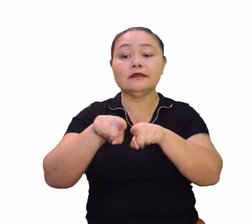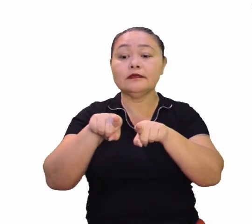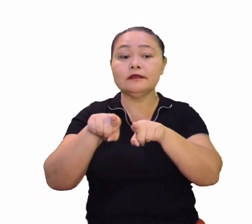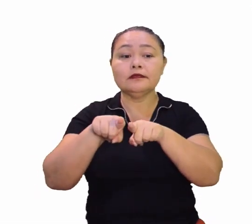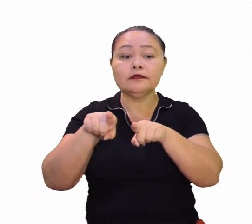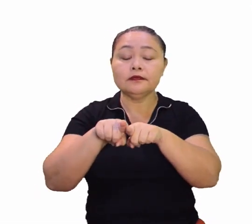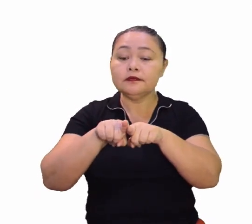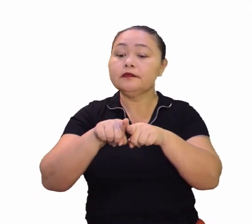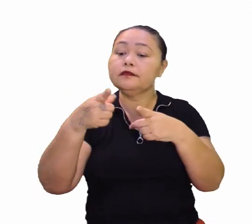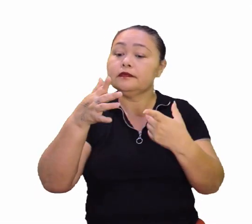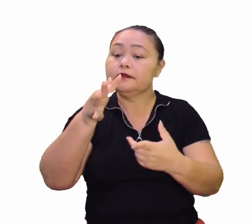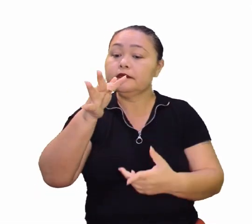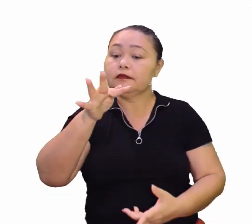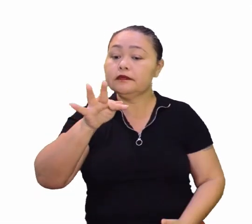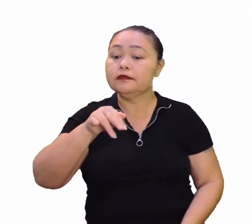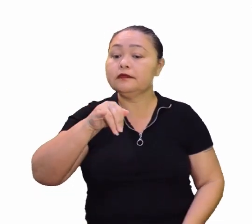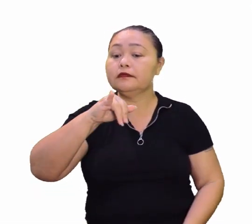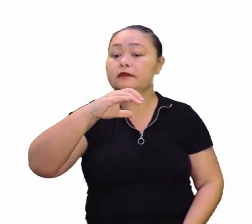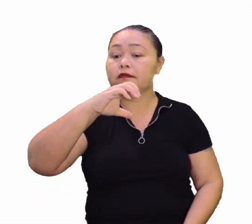físico-químicas.